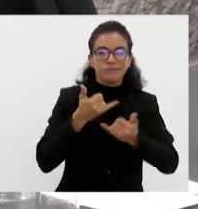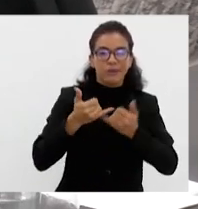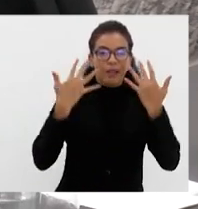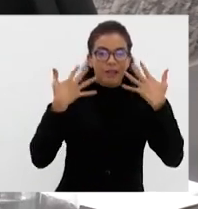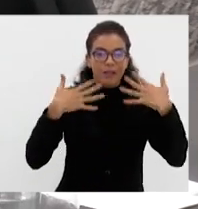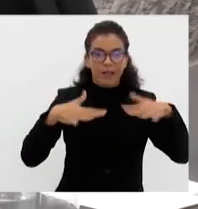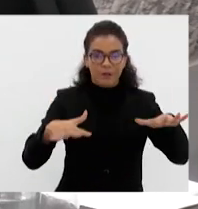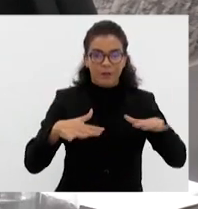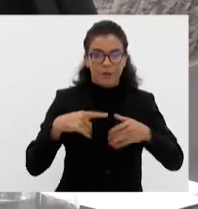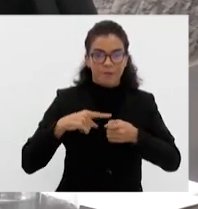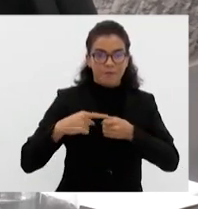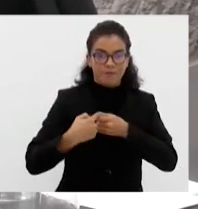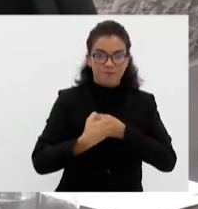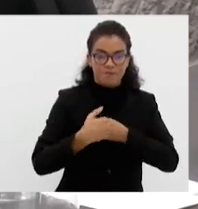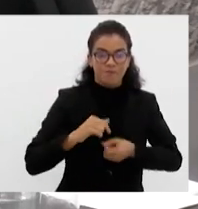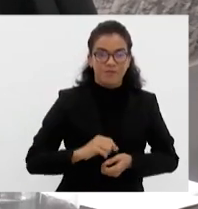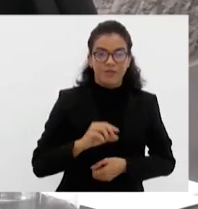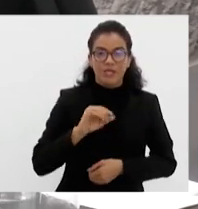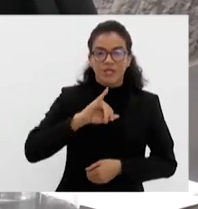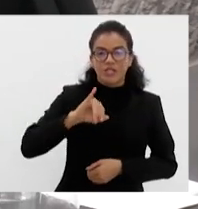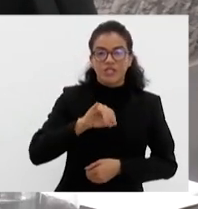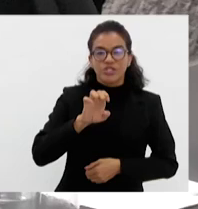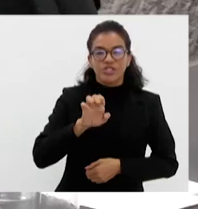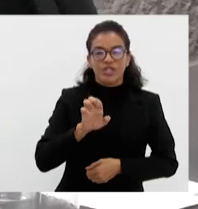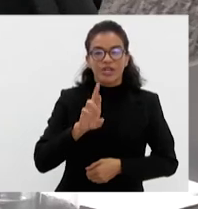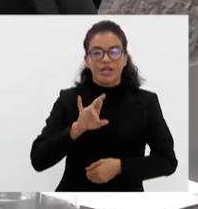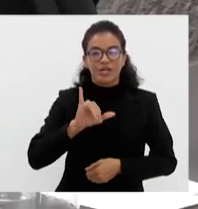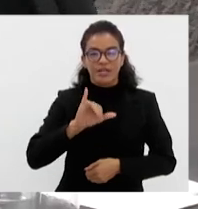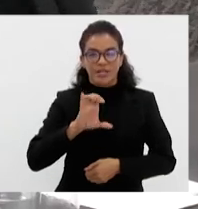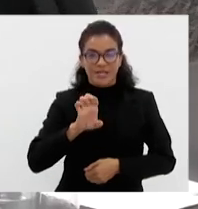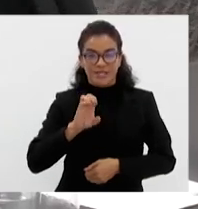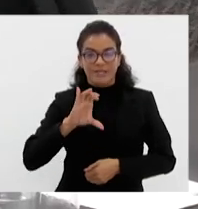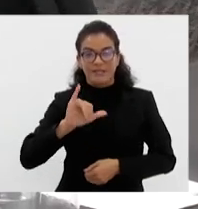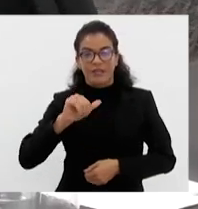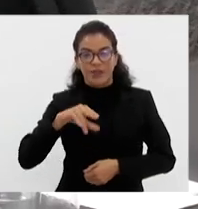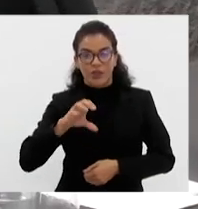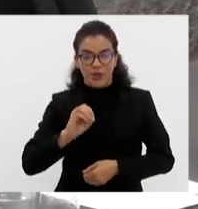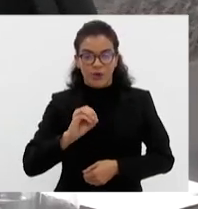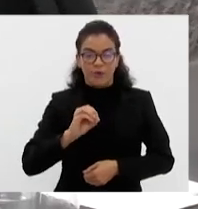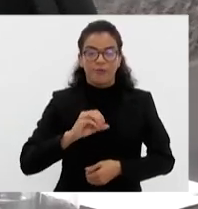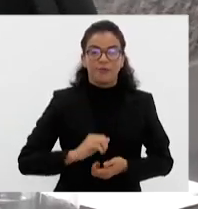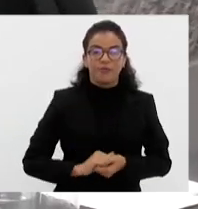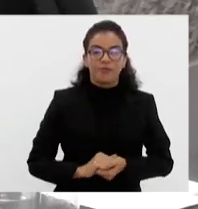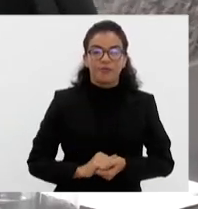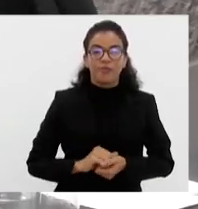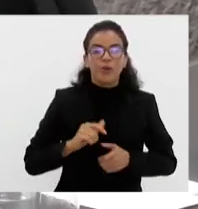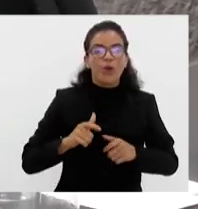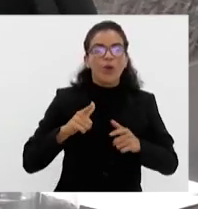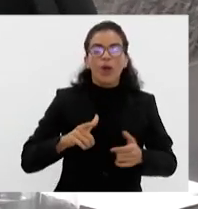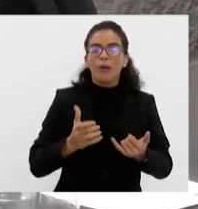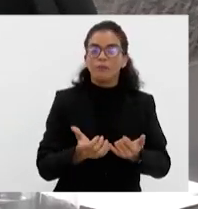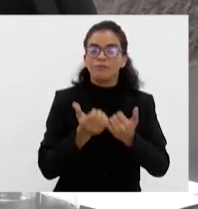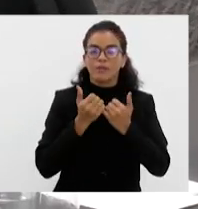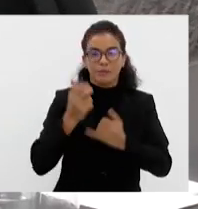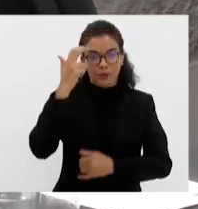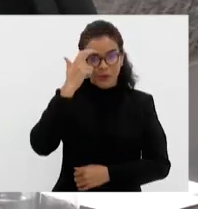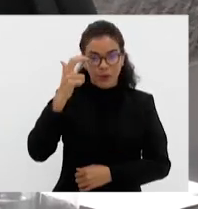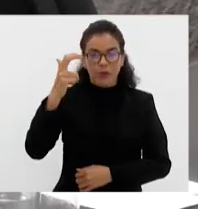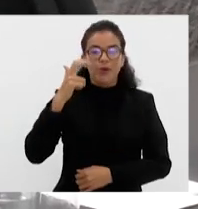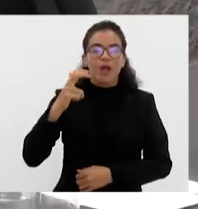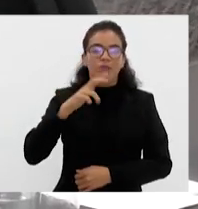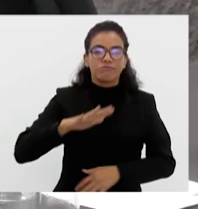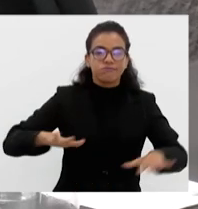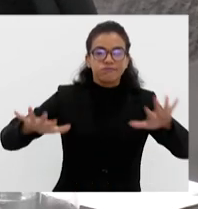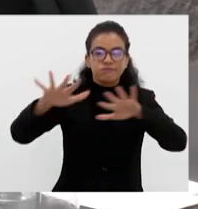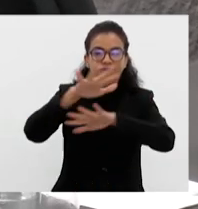o Parque Natural Municipal do Jericinó, prefeito Farid Abraão, como patrimônio cultural paisagístico